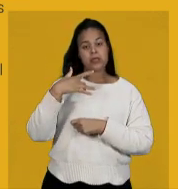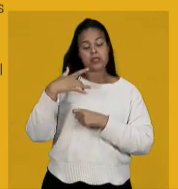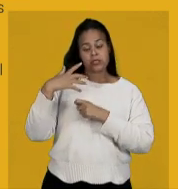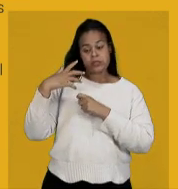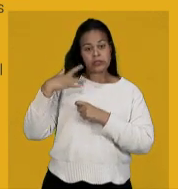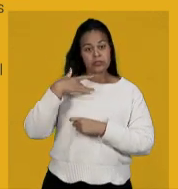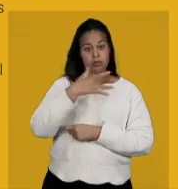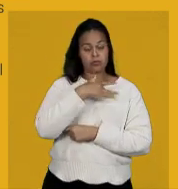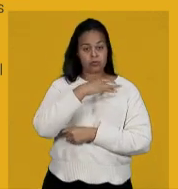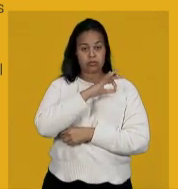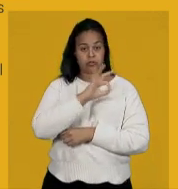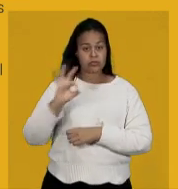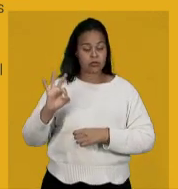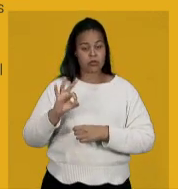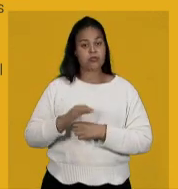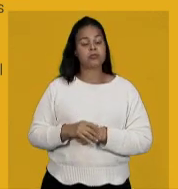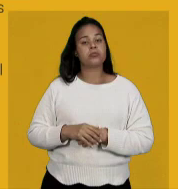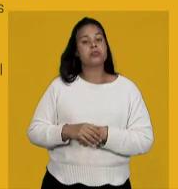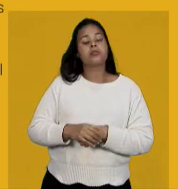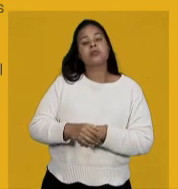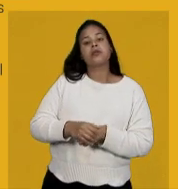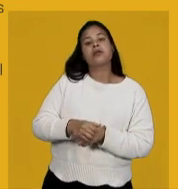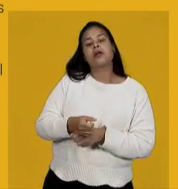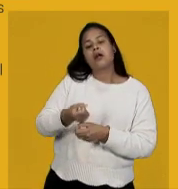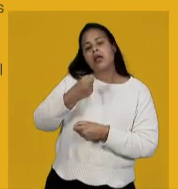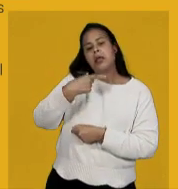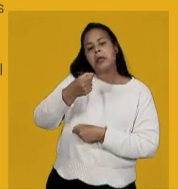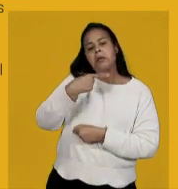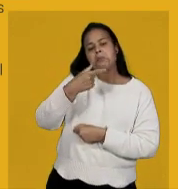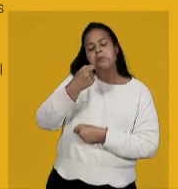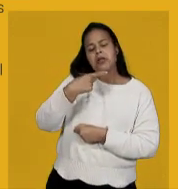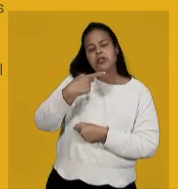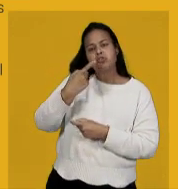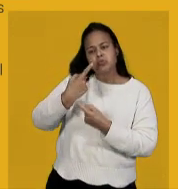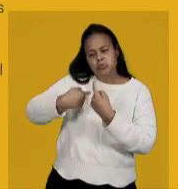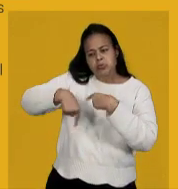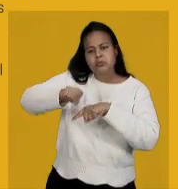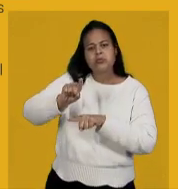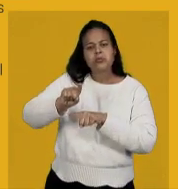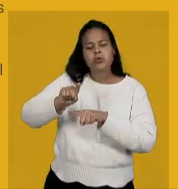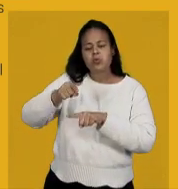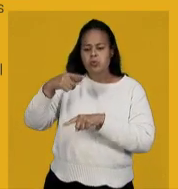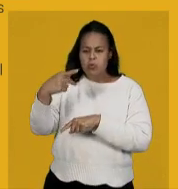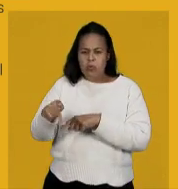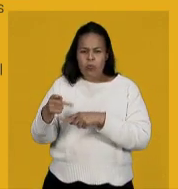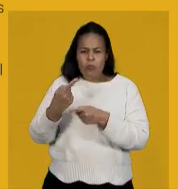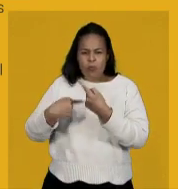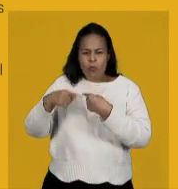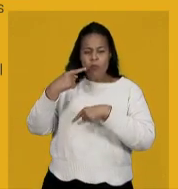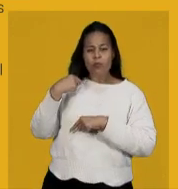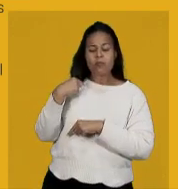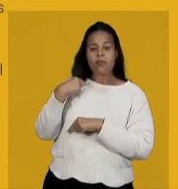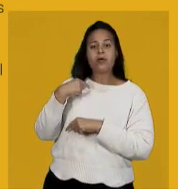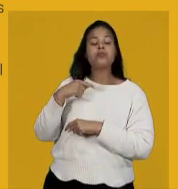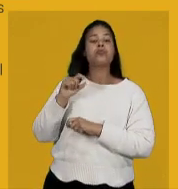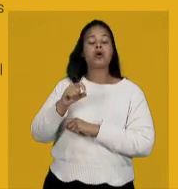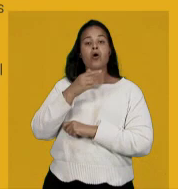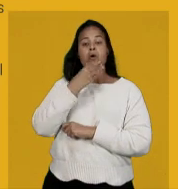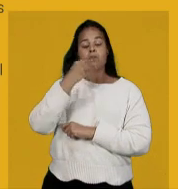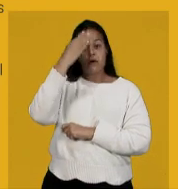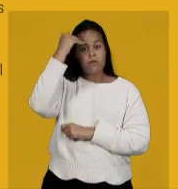seu alimento e que seu alimento seja seu remédio. Quem falou essa frase foi Hipócrates, há